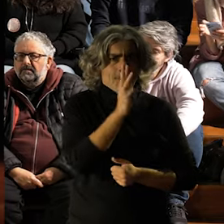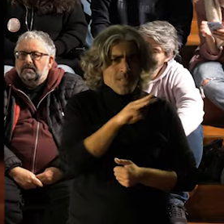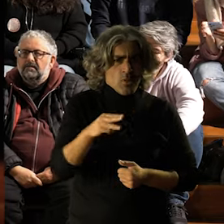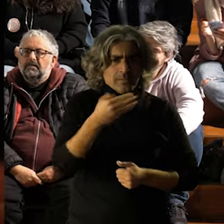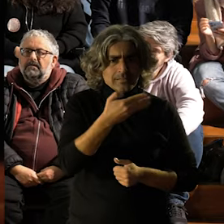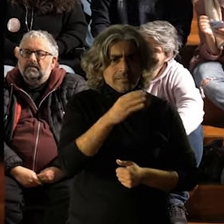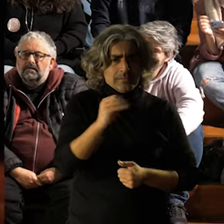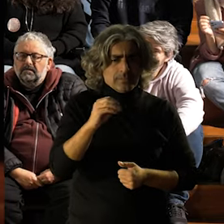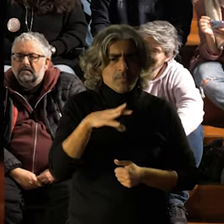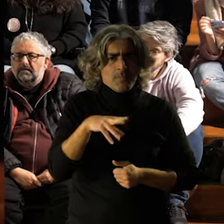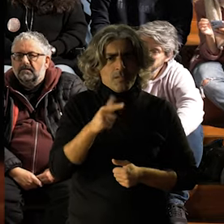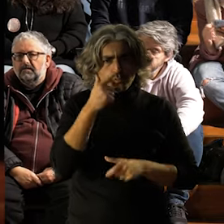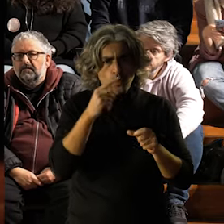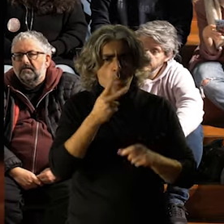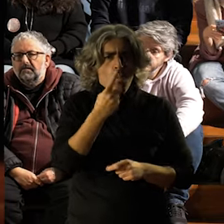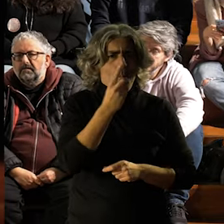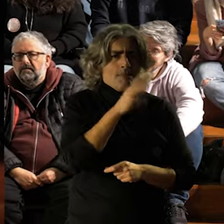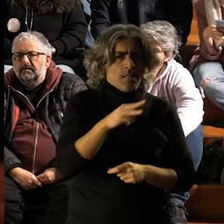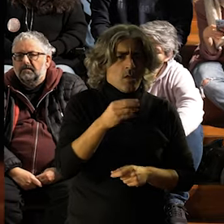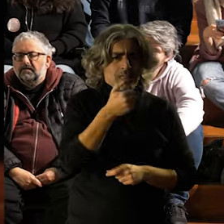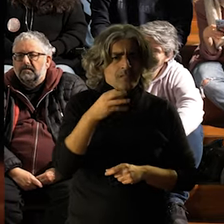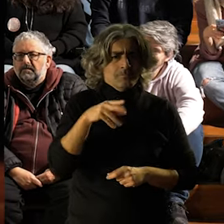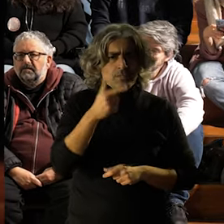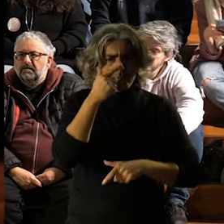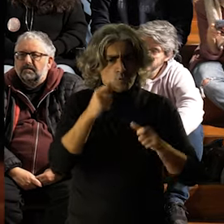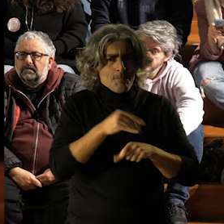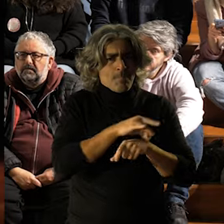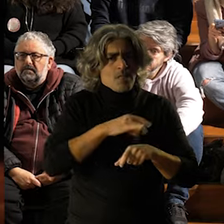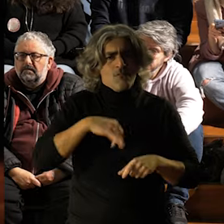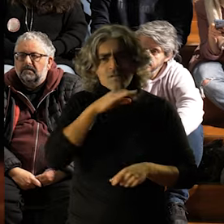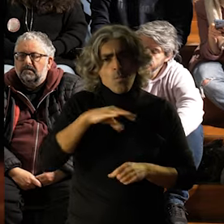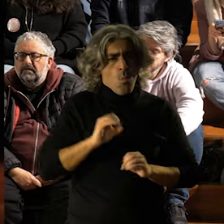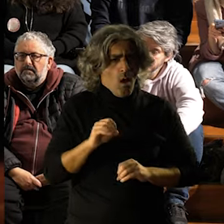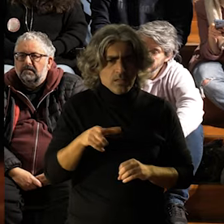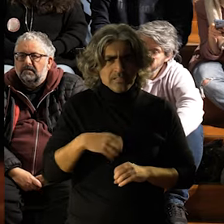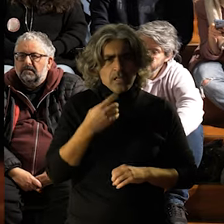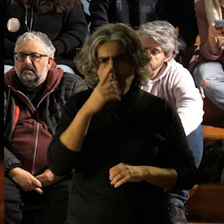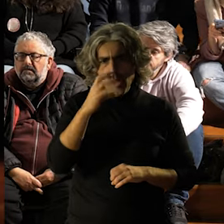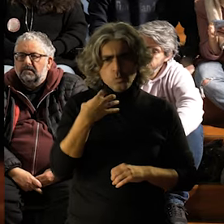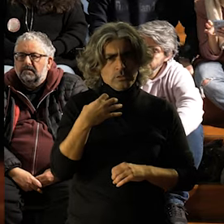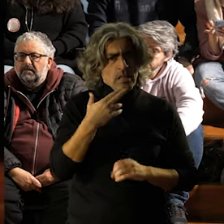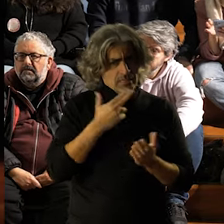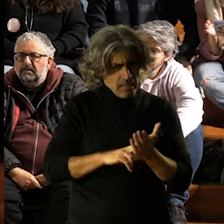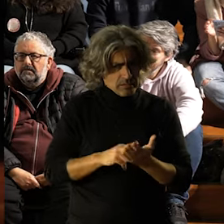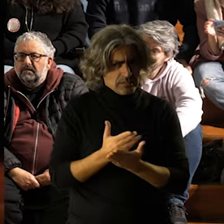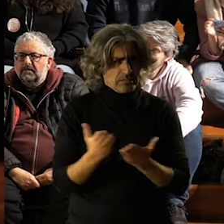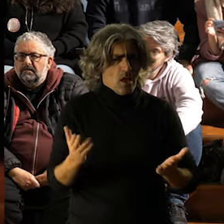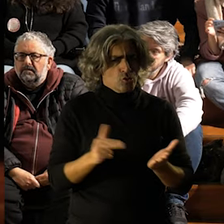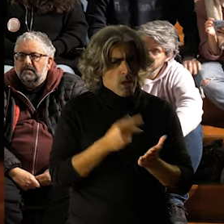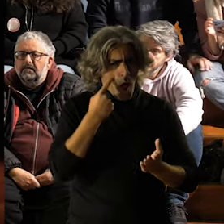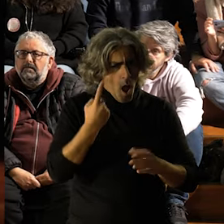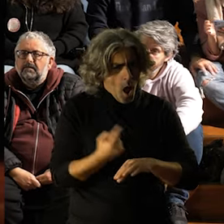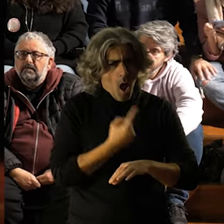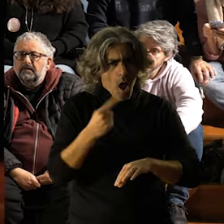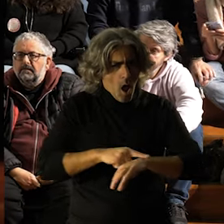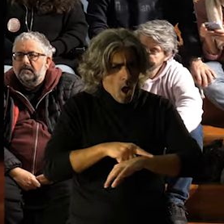700 mil pessoas ou 1 milhão e 500 mil pessoas sem médico de família vão se sentir gozadas com razão. Quem espera horas numa